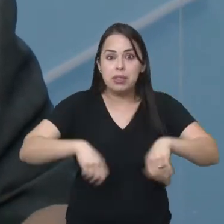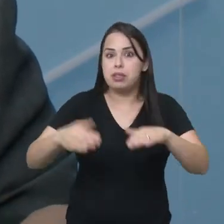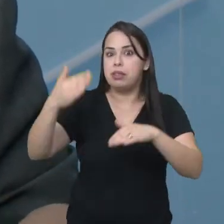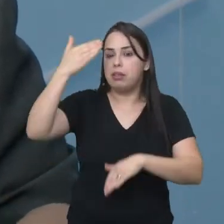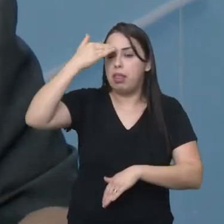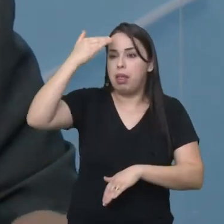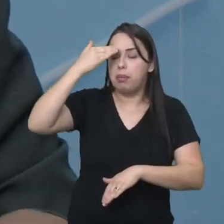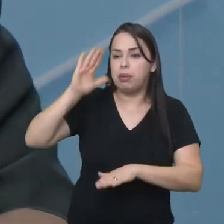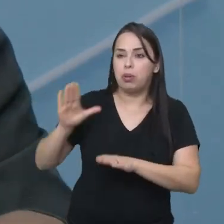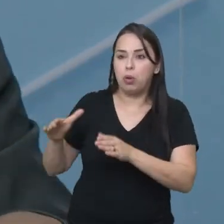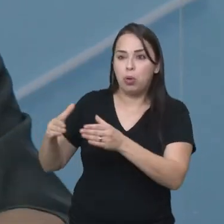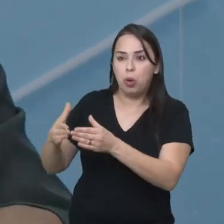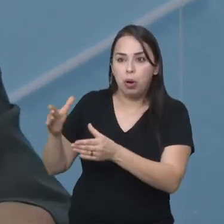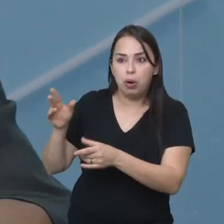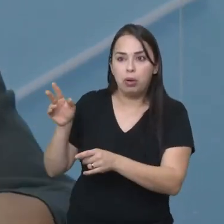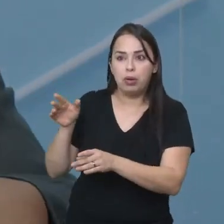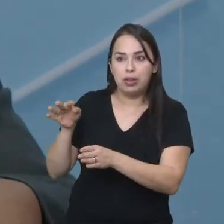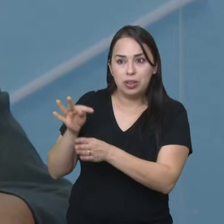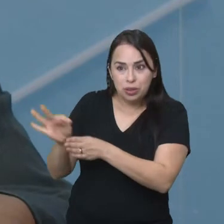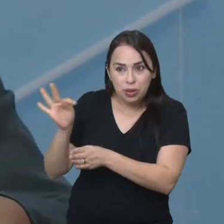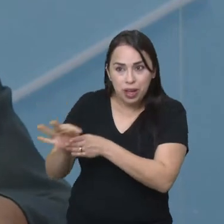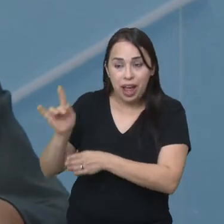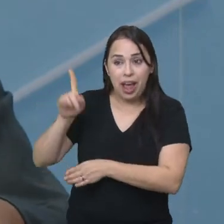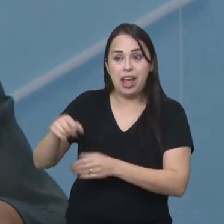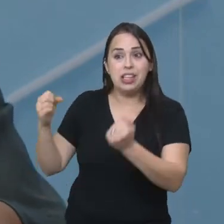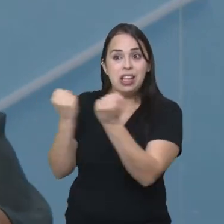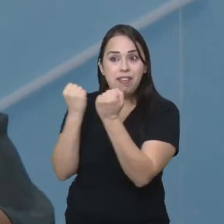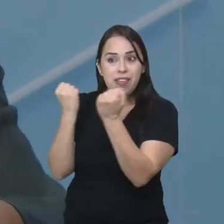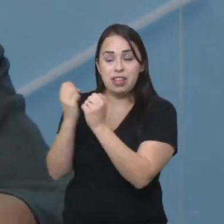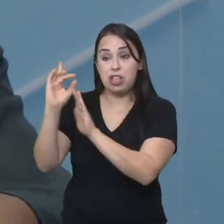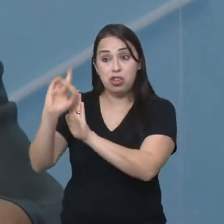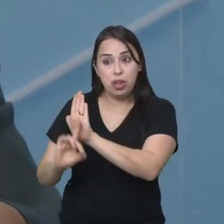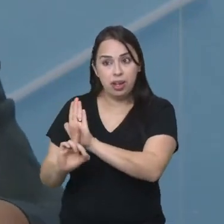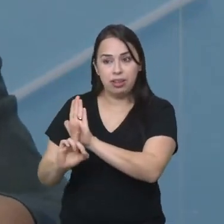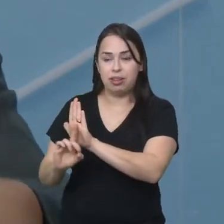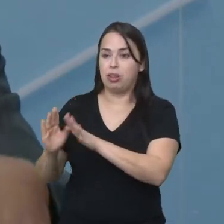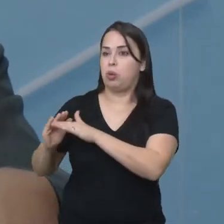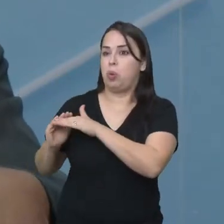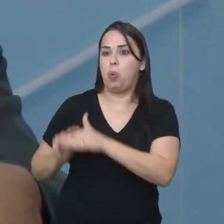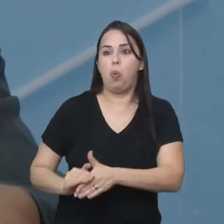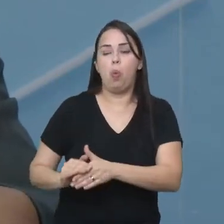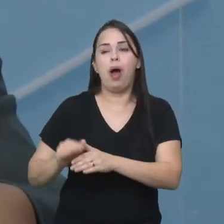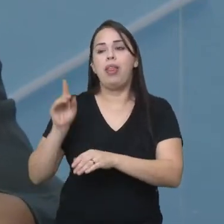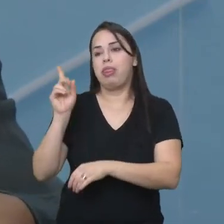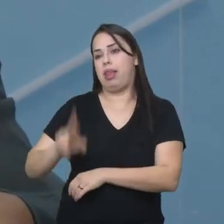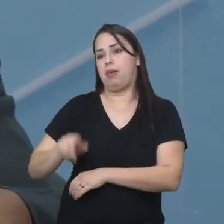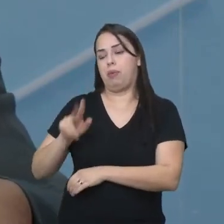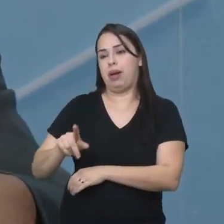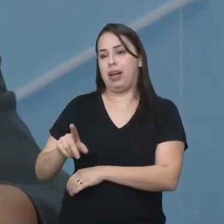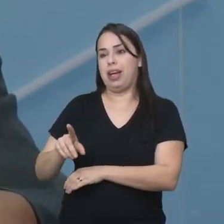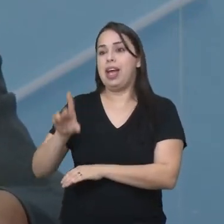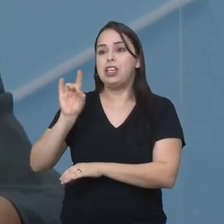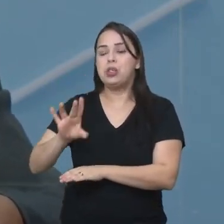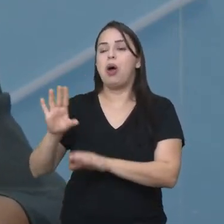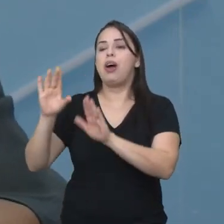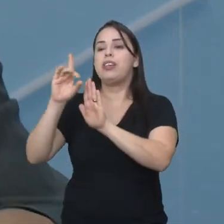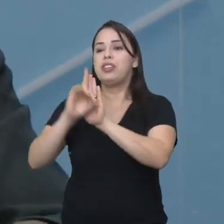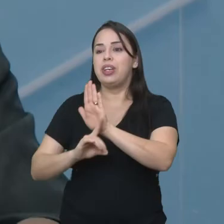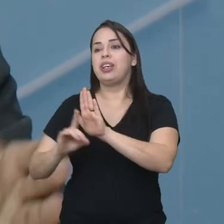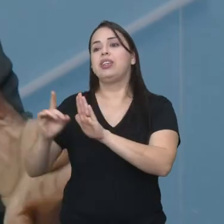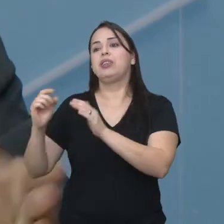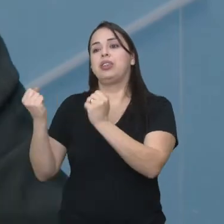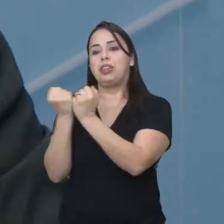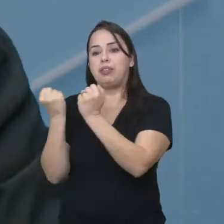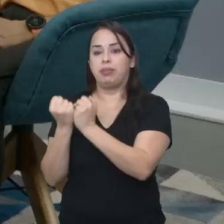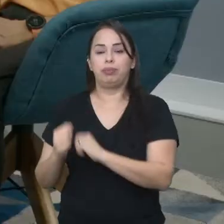o Conselho Tutelar é um órgão de defesa de direitos, ele não é um órgão de repressão. Ele está para garantir direitos de criança e